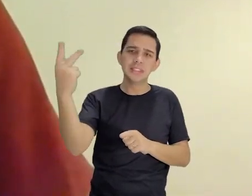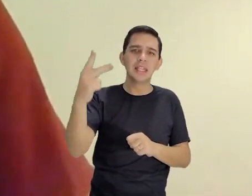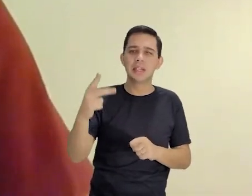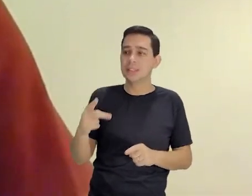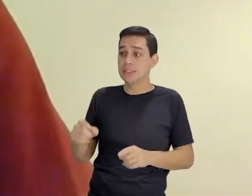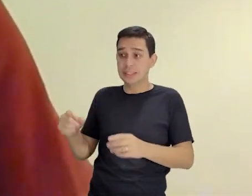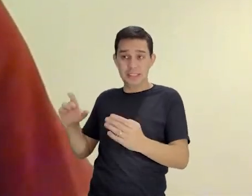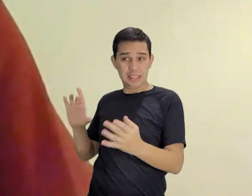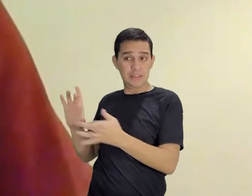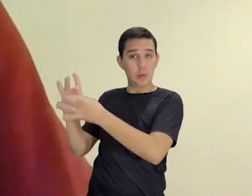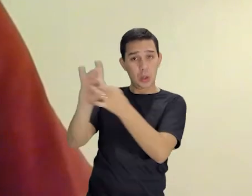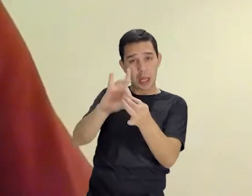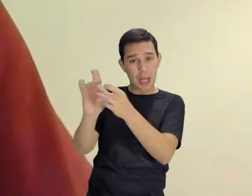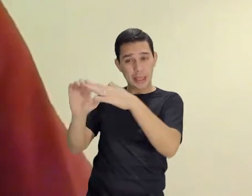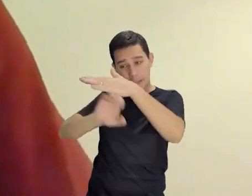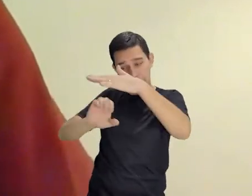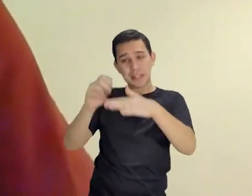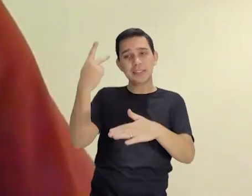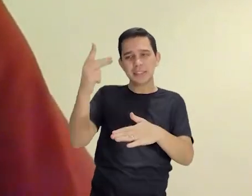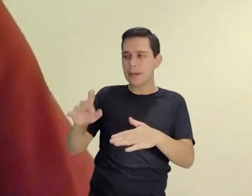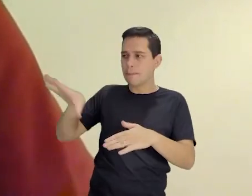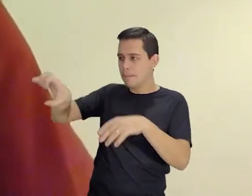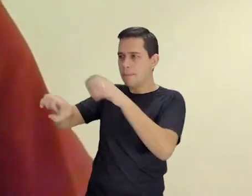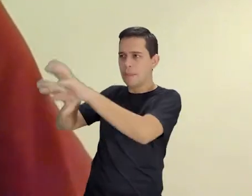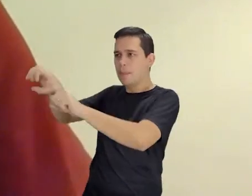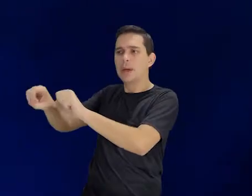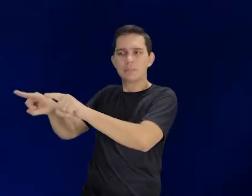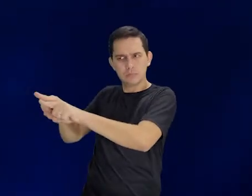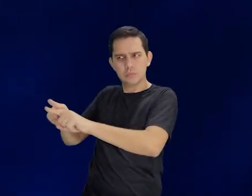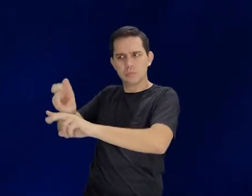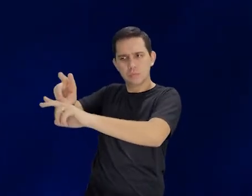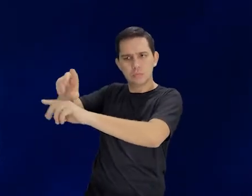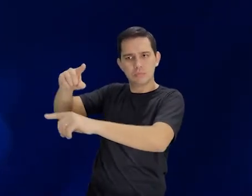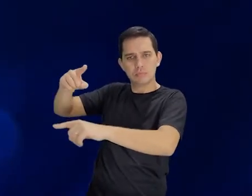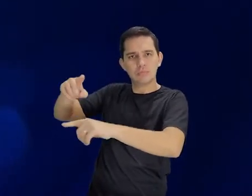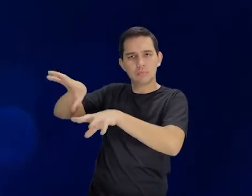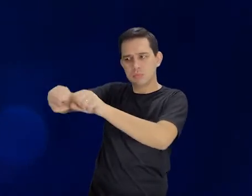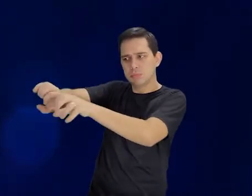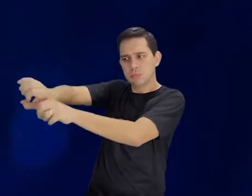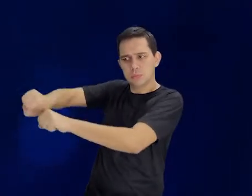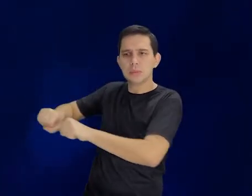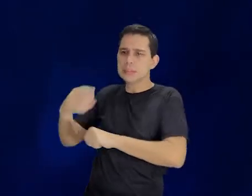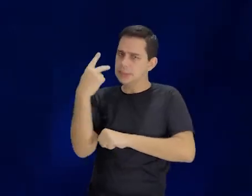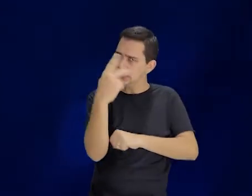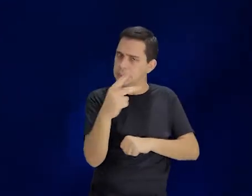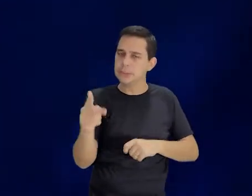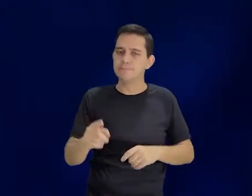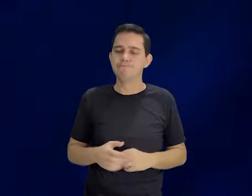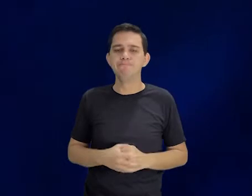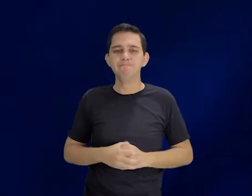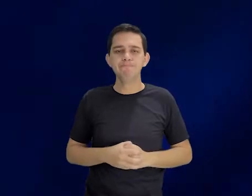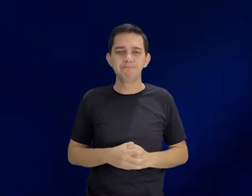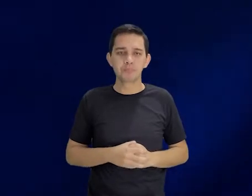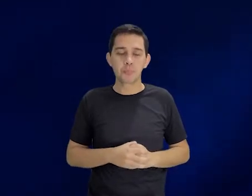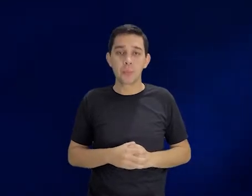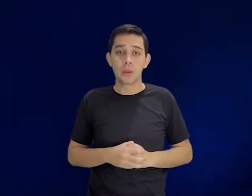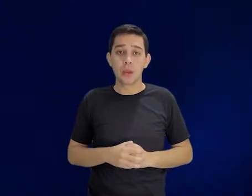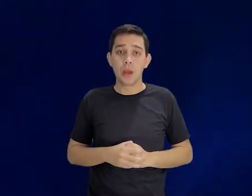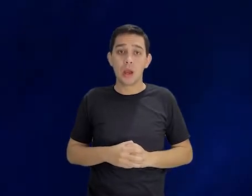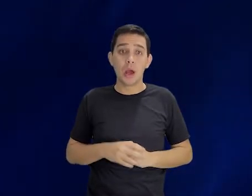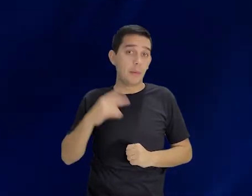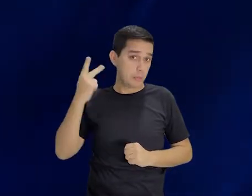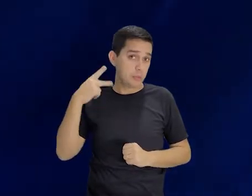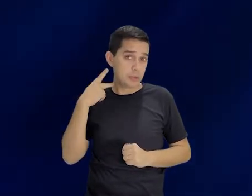empresas e também aos próprios investigados. O Ministério Público, através da Promotoria do Carmo, já vinha trabalhando, né,